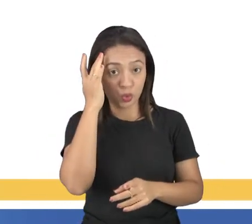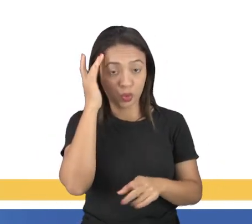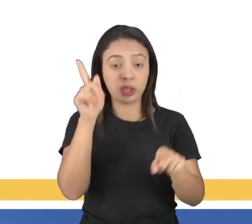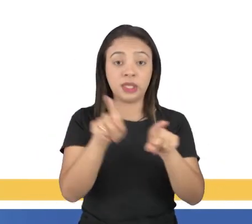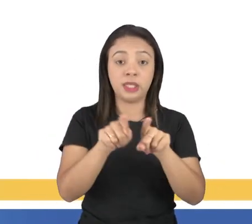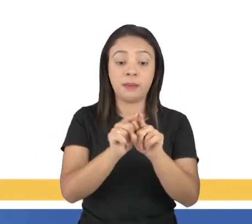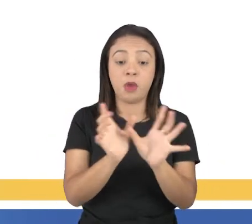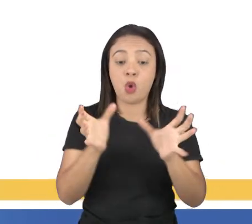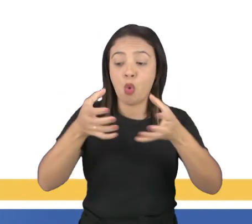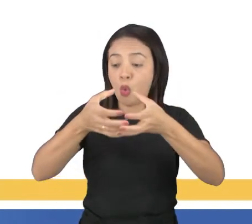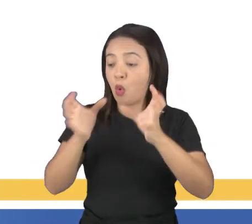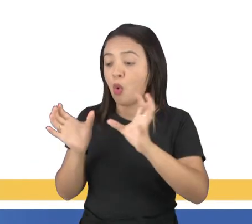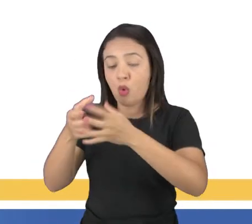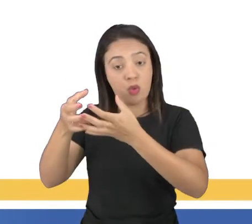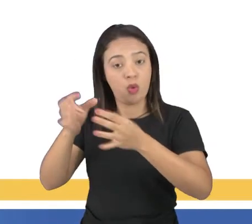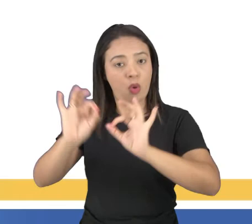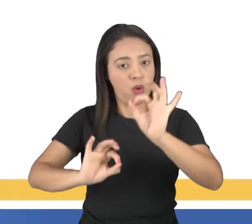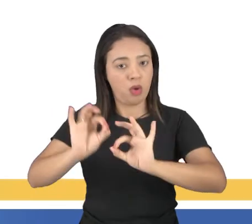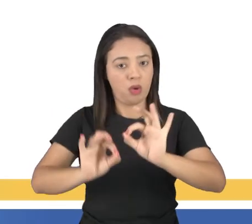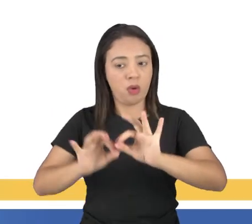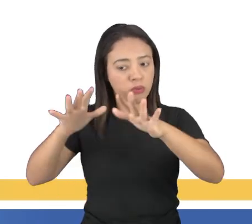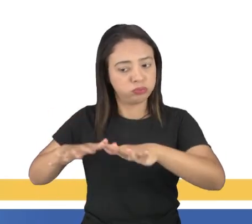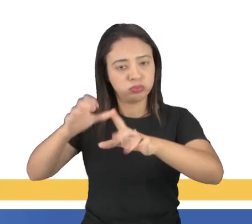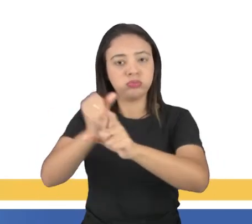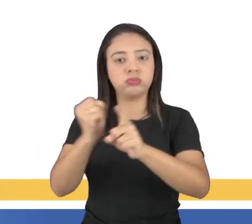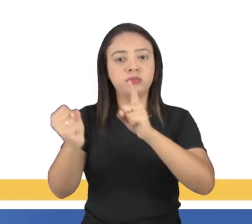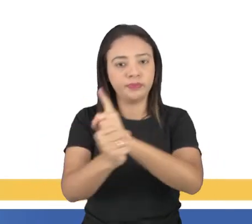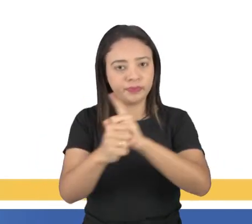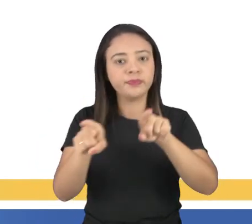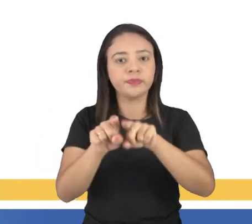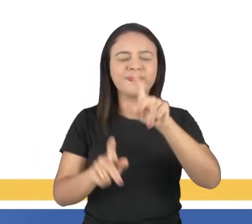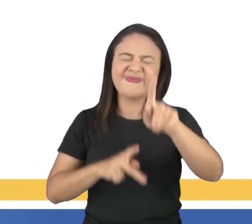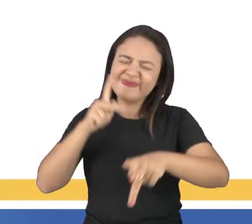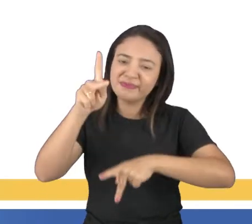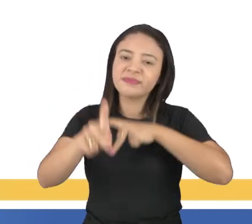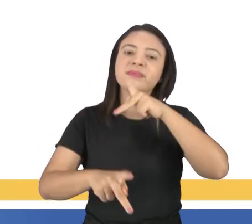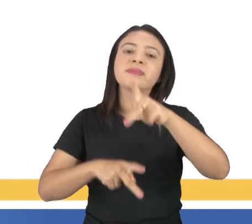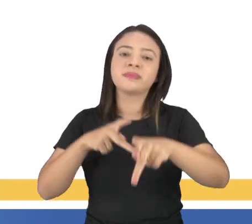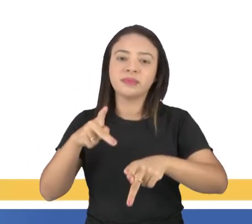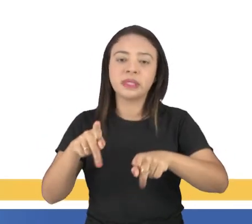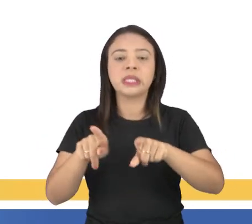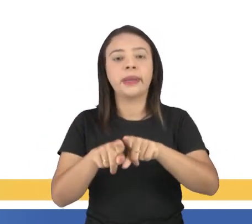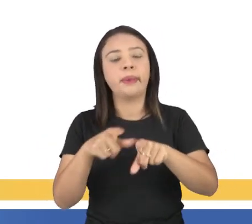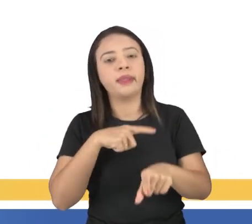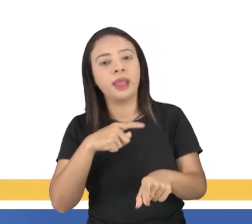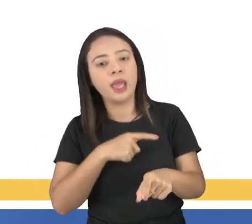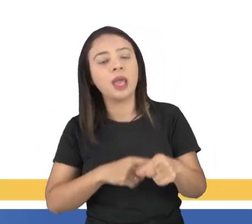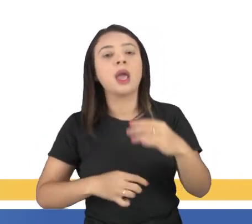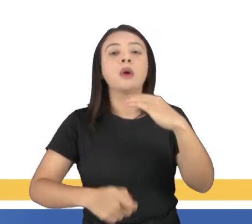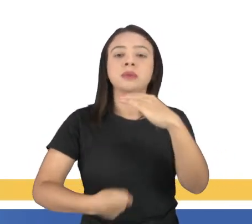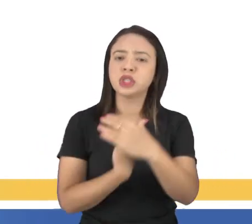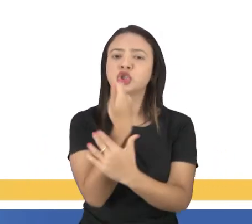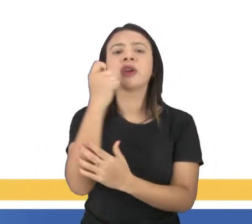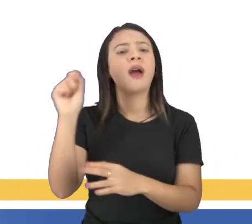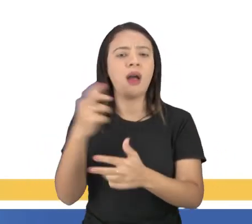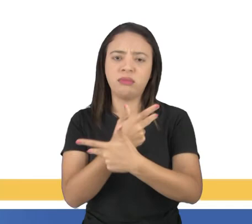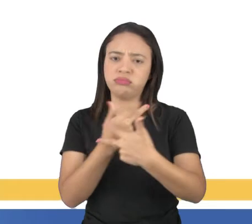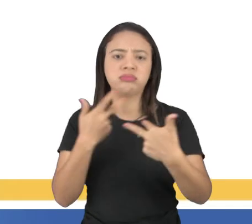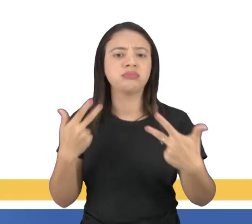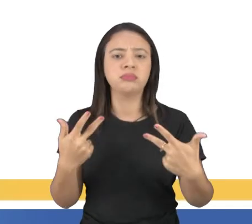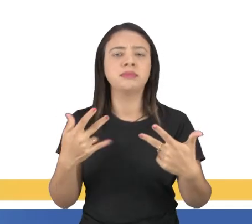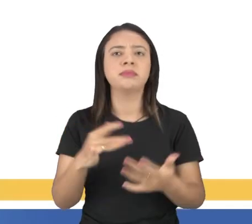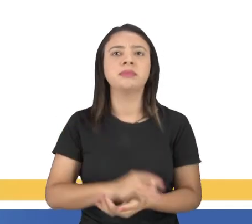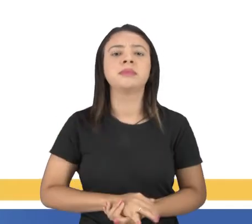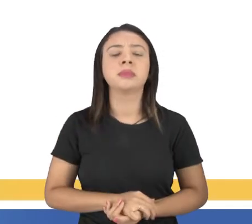em associações, movimentos sociais e populares. Classes se organizam em sindicatos e partidos, criando um contrapoder